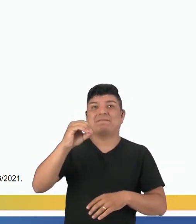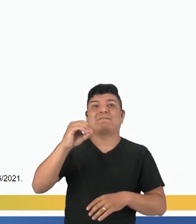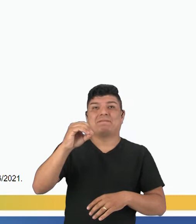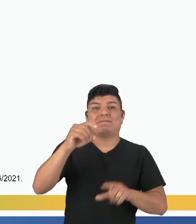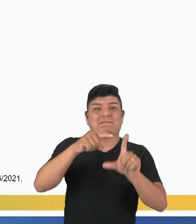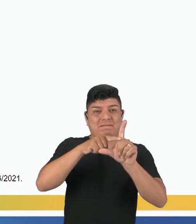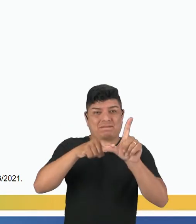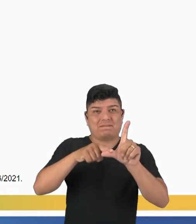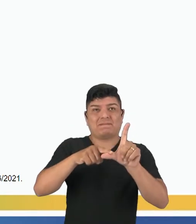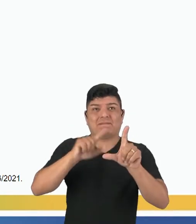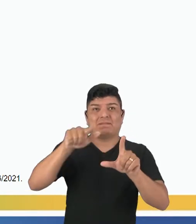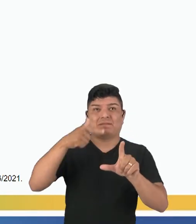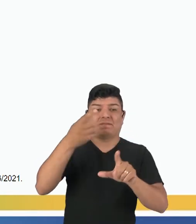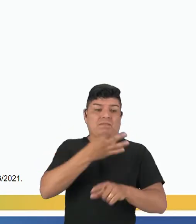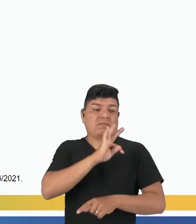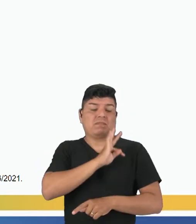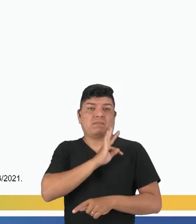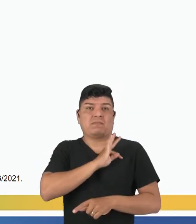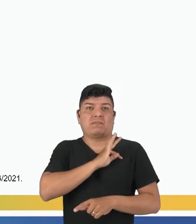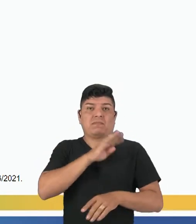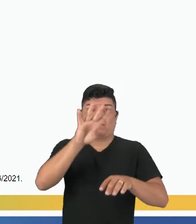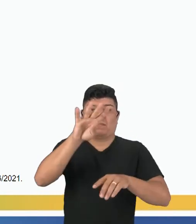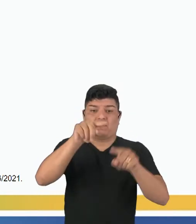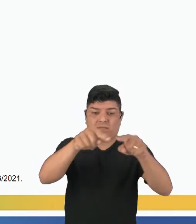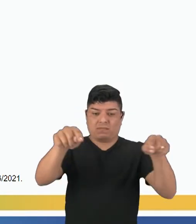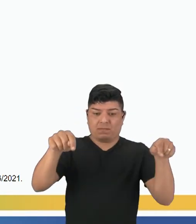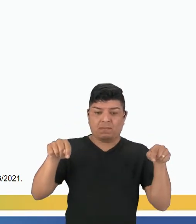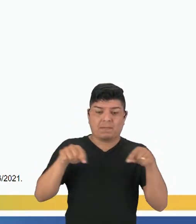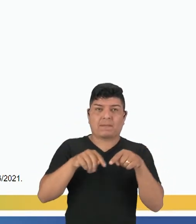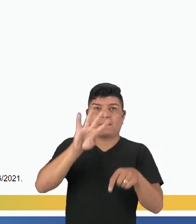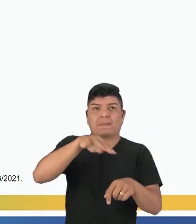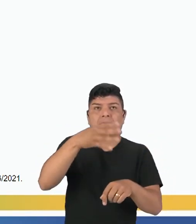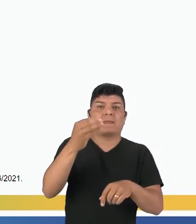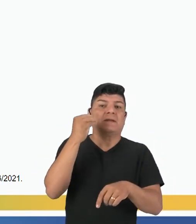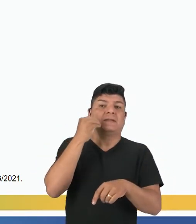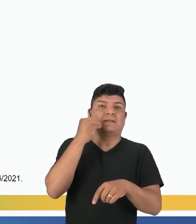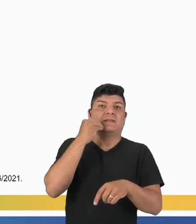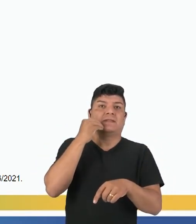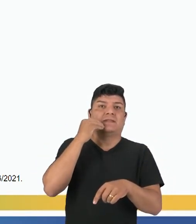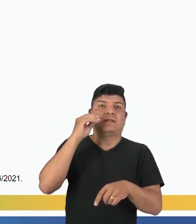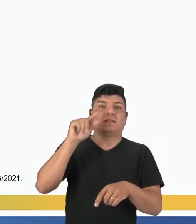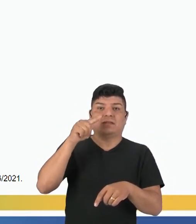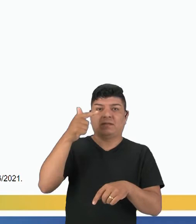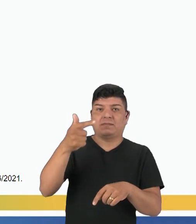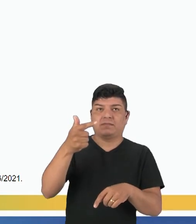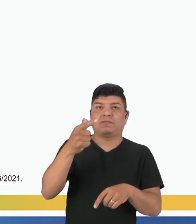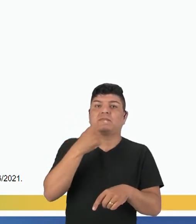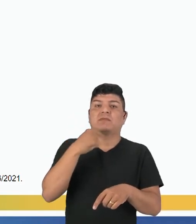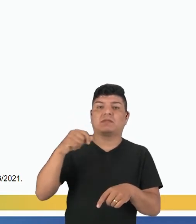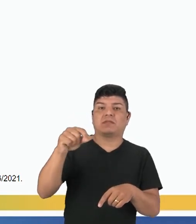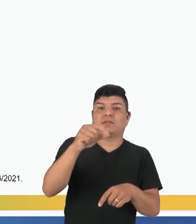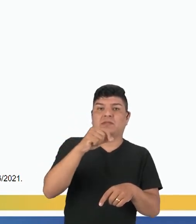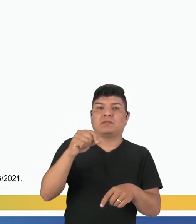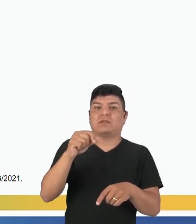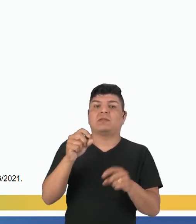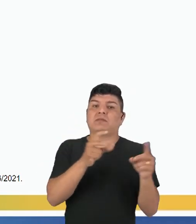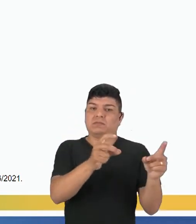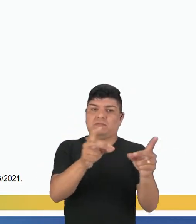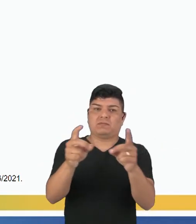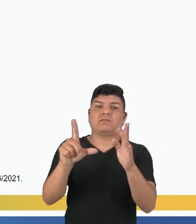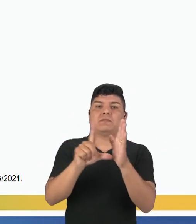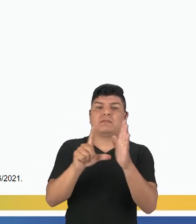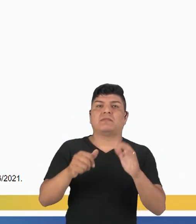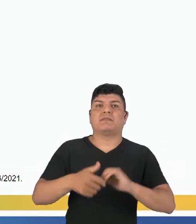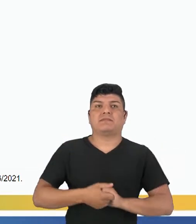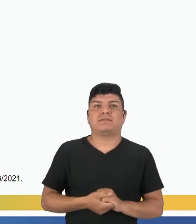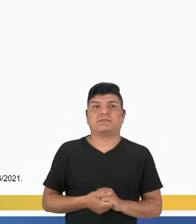do laboratório fazem alguns testes para ter certeza que o sal já pode ser embalado e seguir para as lojas.